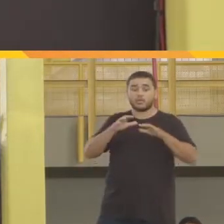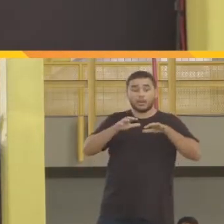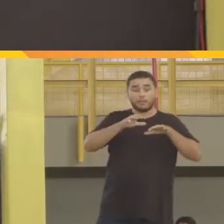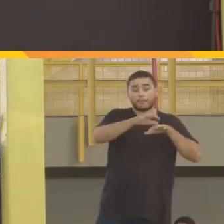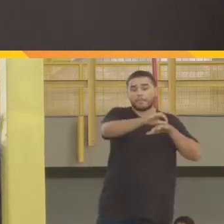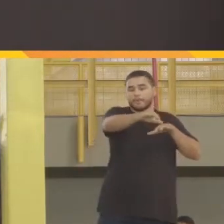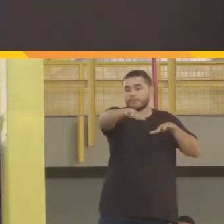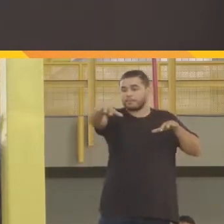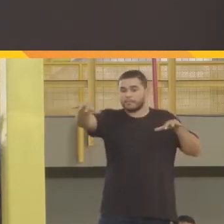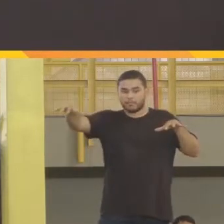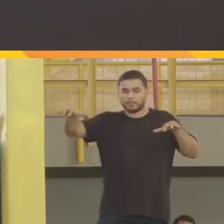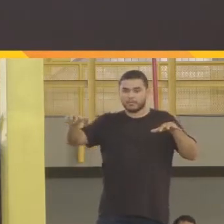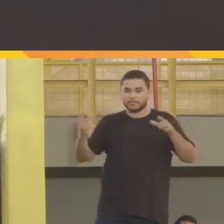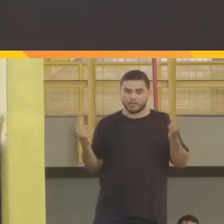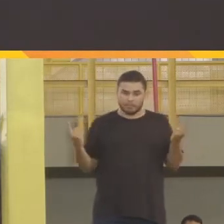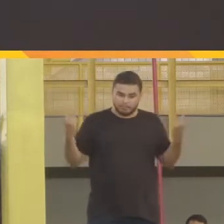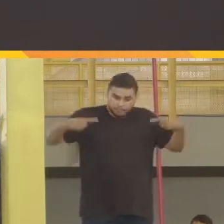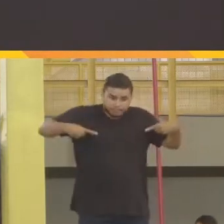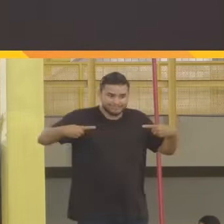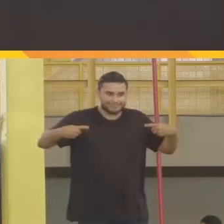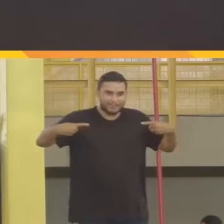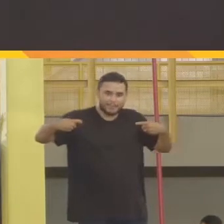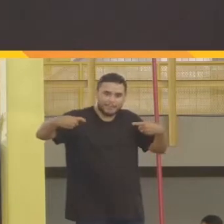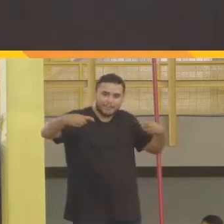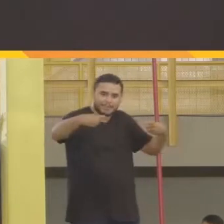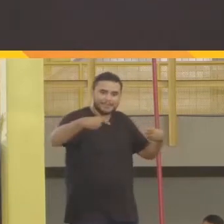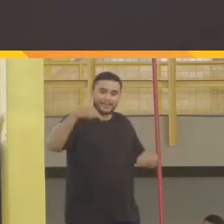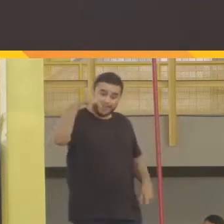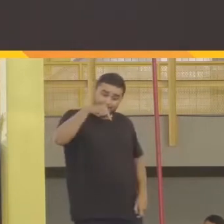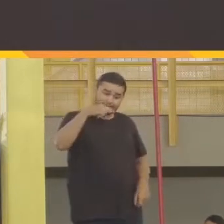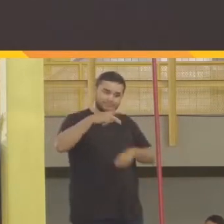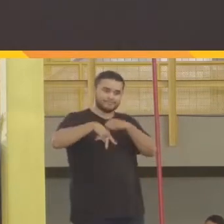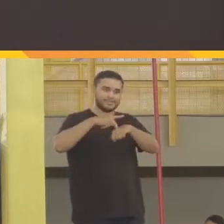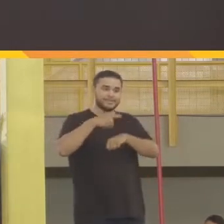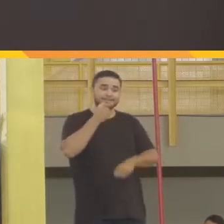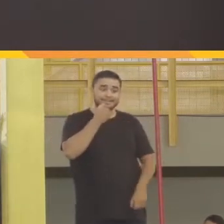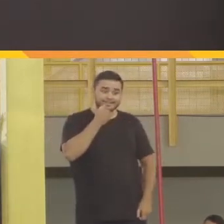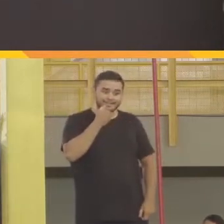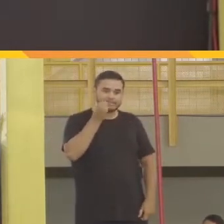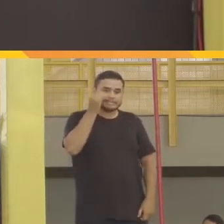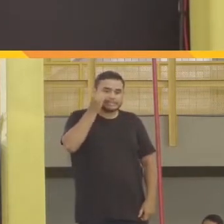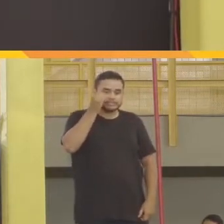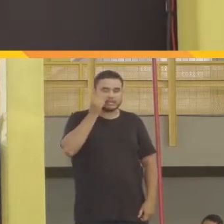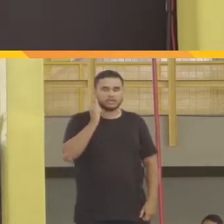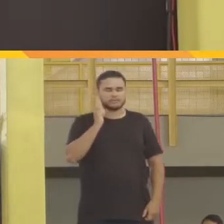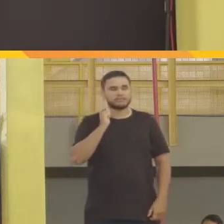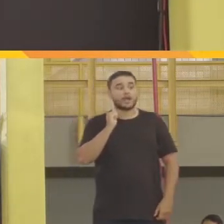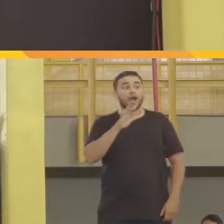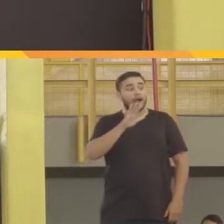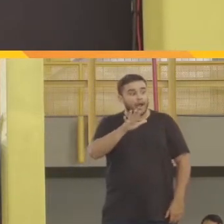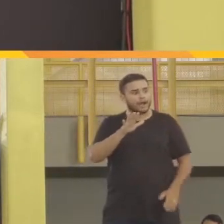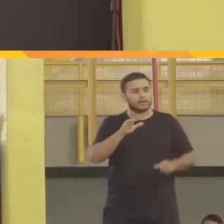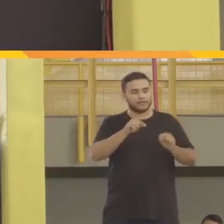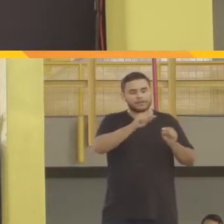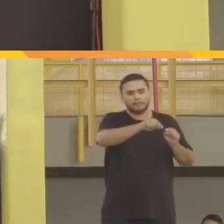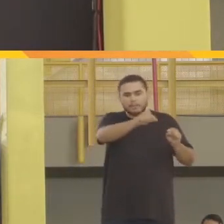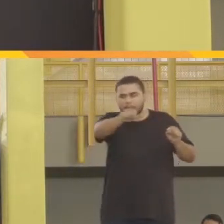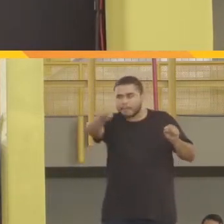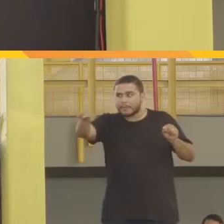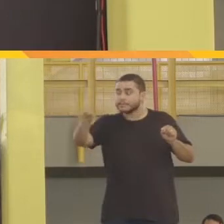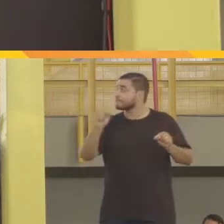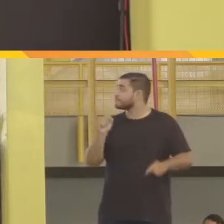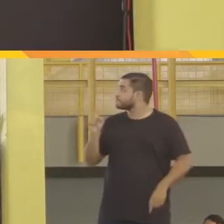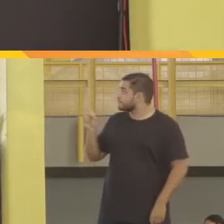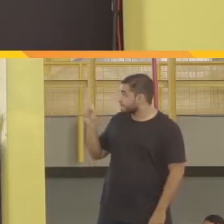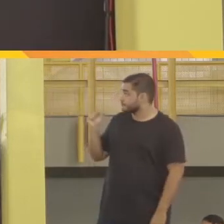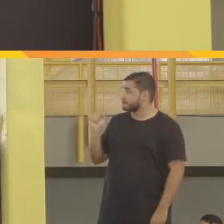continental. Muito bem, estou gostando de ver, viu? Parabéns pela participação e parabéns por estar sabendo o contexto desse processo.